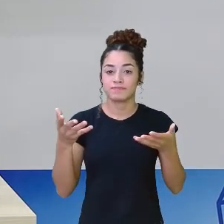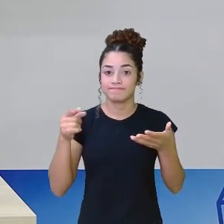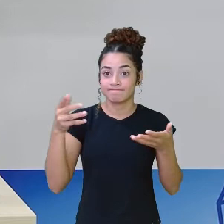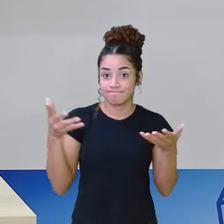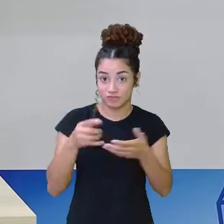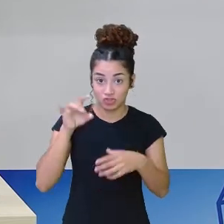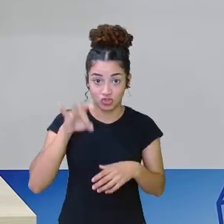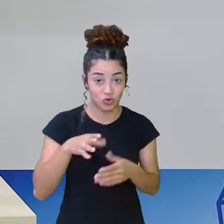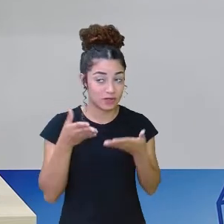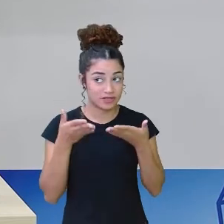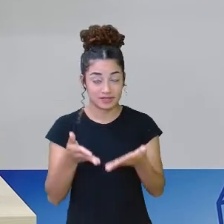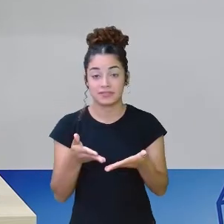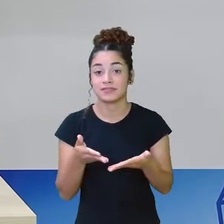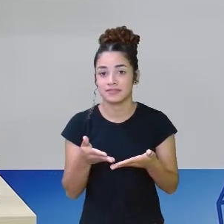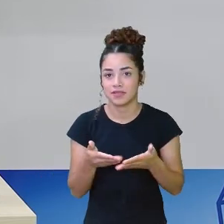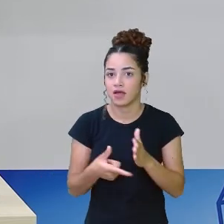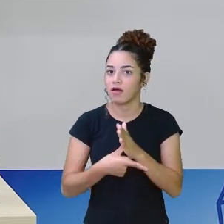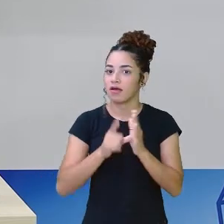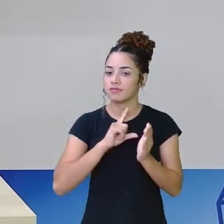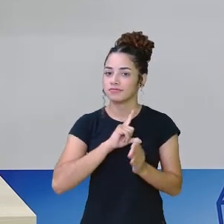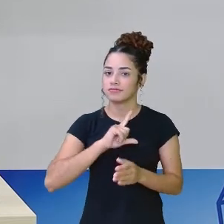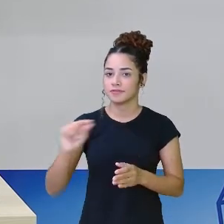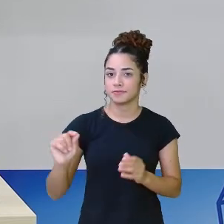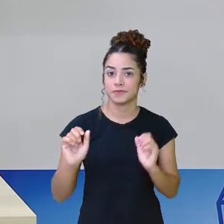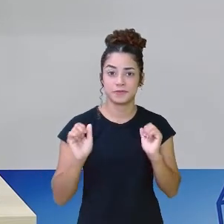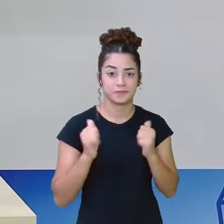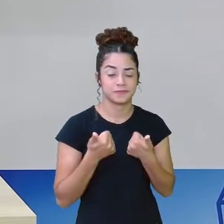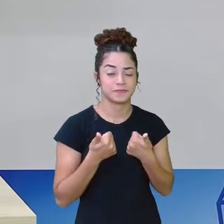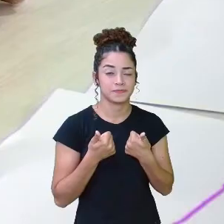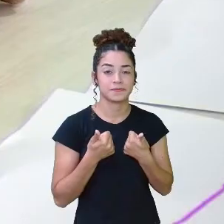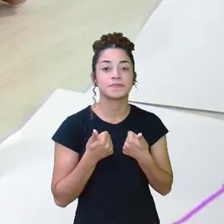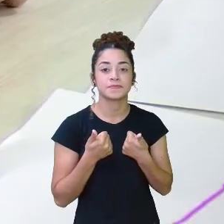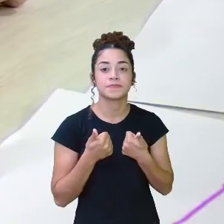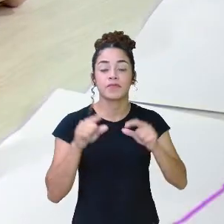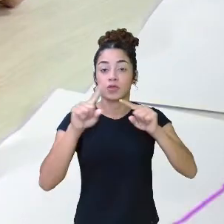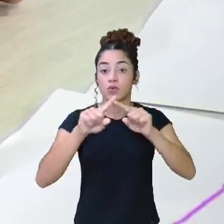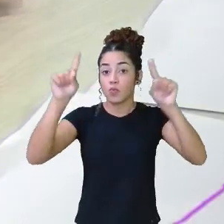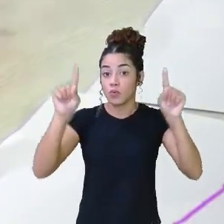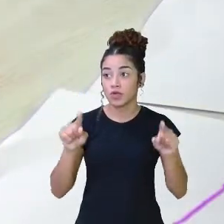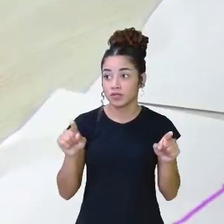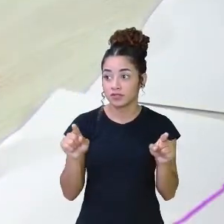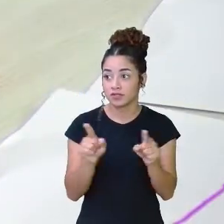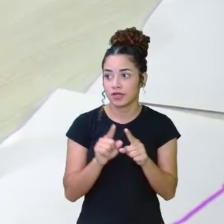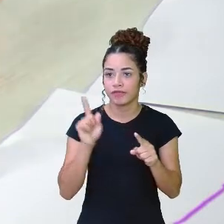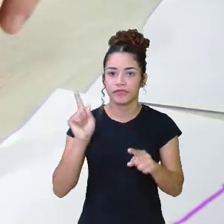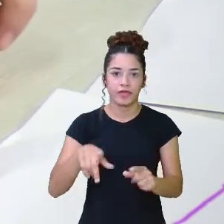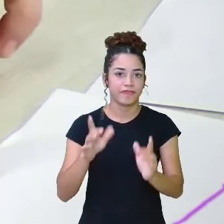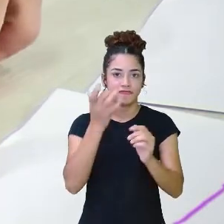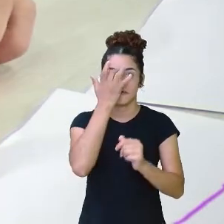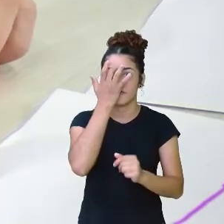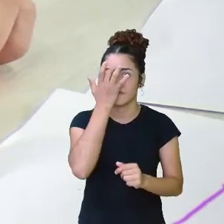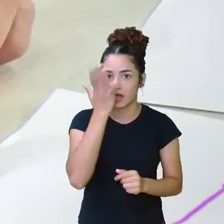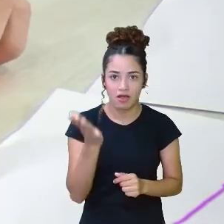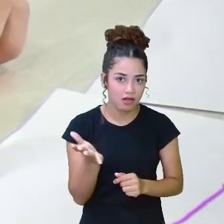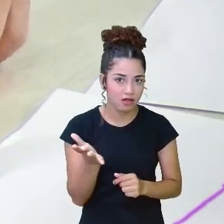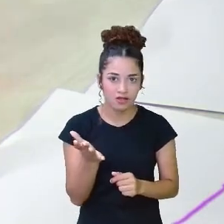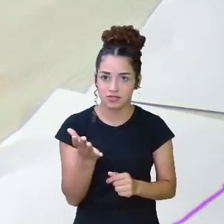eu precise ir embora. Vamos lá. Quadrado. Eita, figura fácil danada de